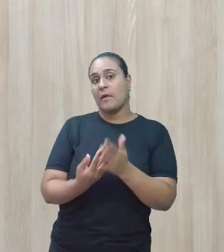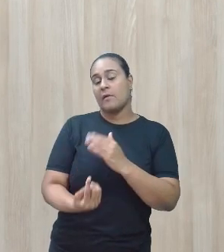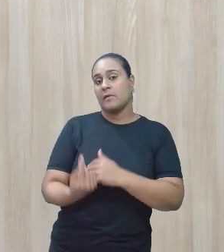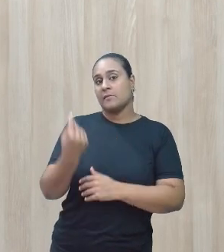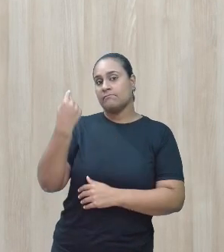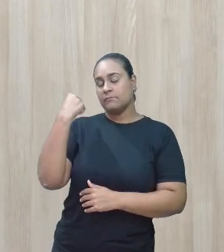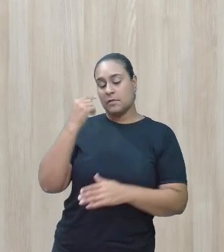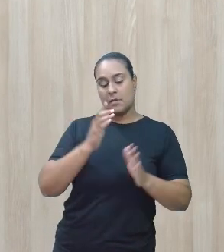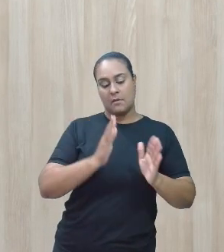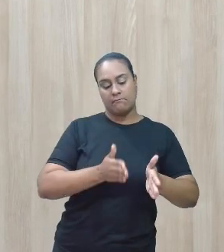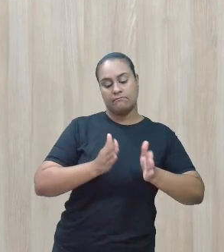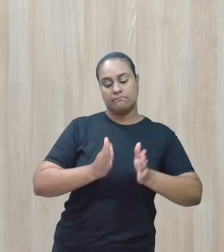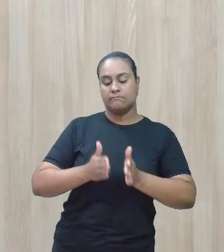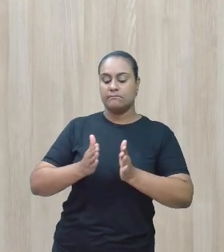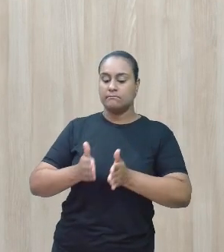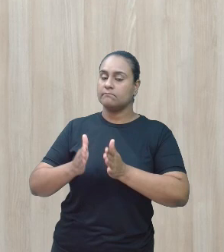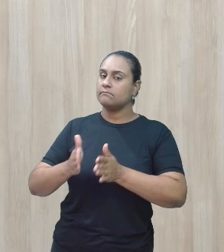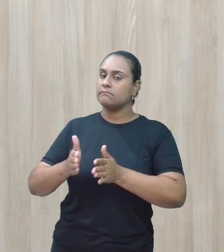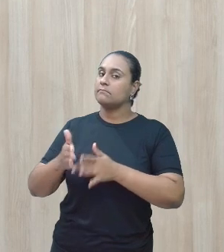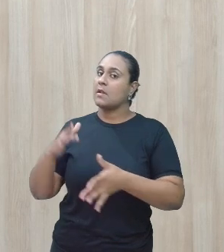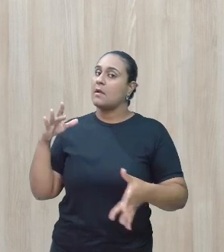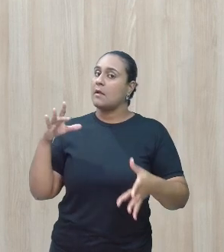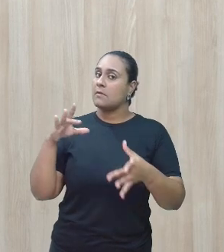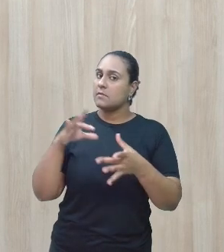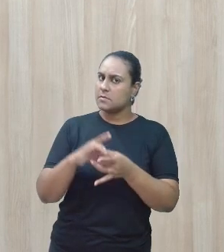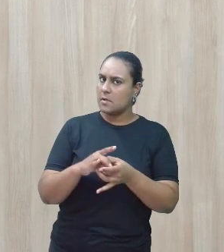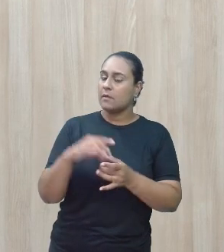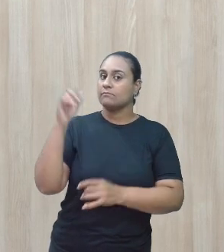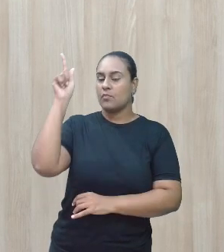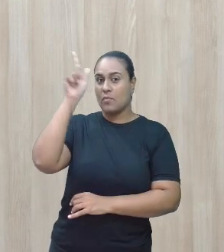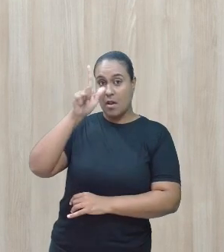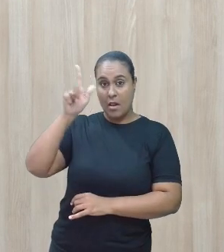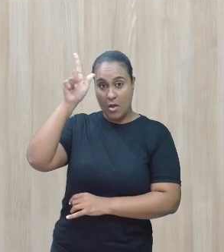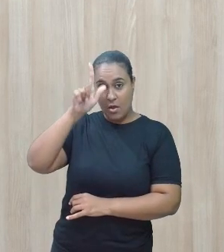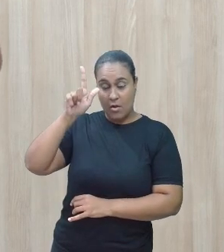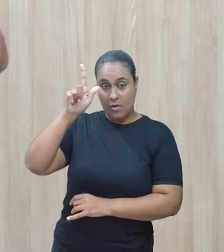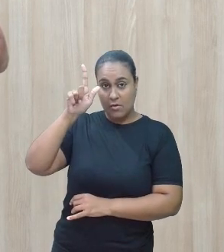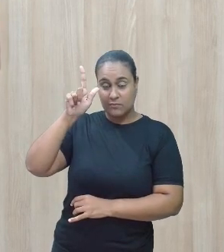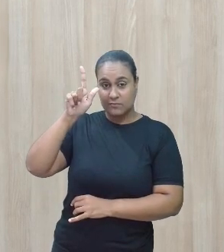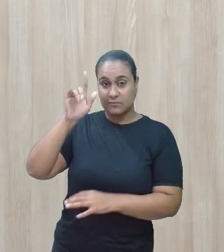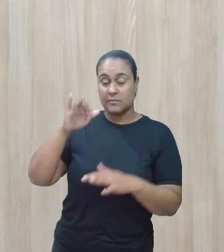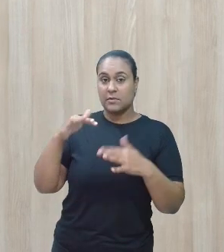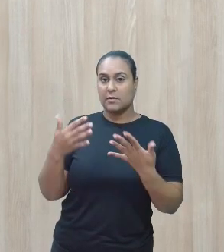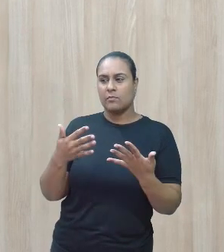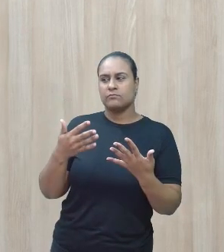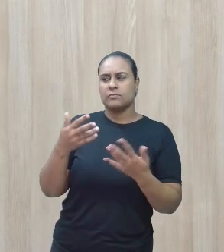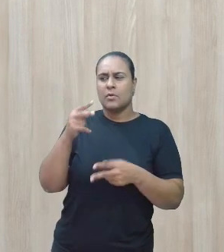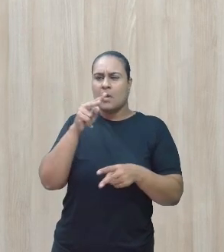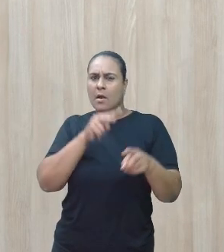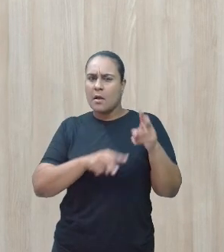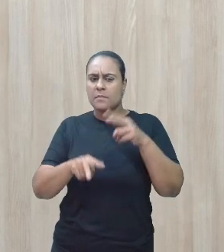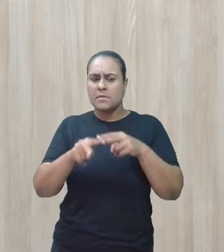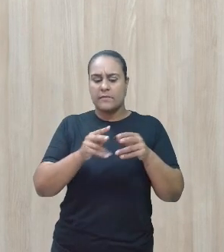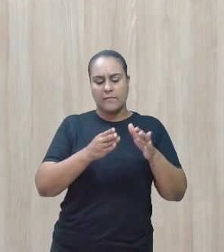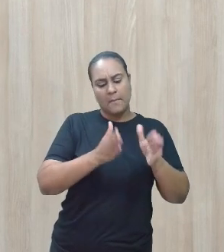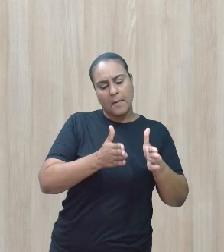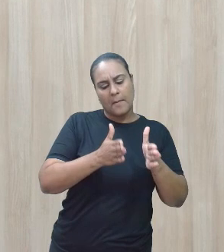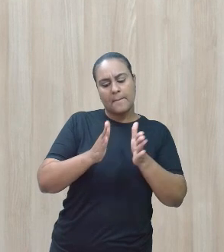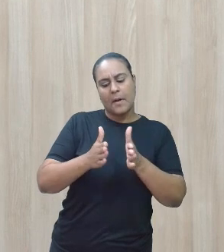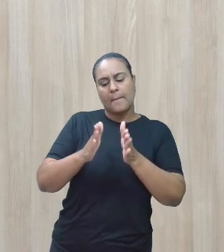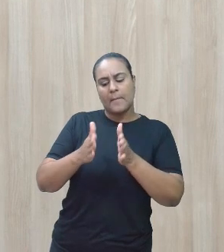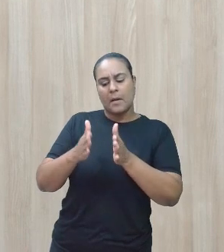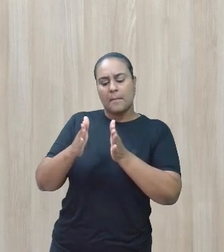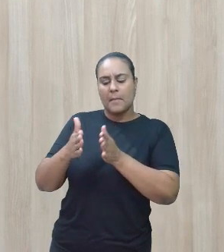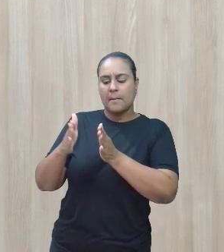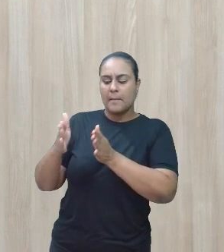essa ordem ela está relacionada com uma lógica, né? Então, quando eu observo uma sequência, eu preciso